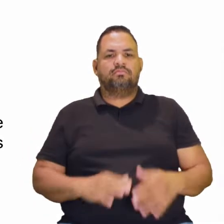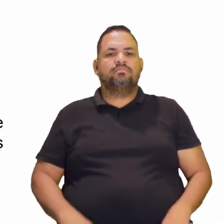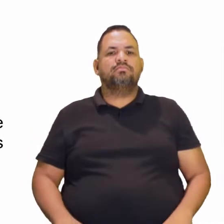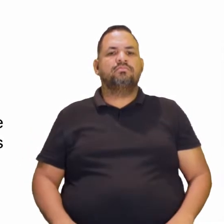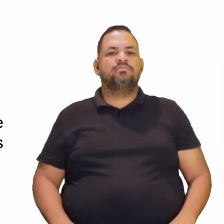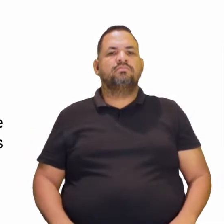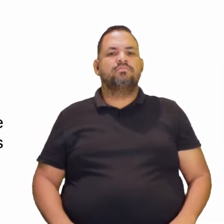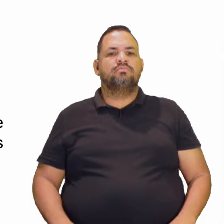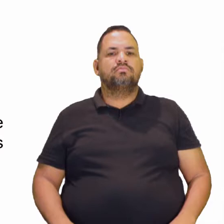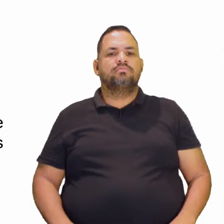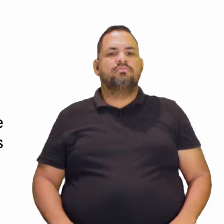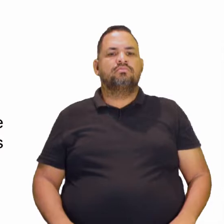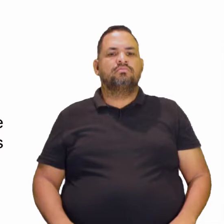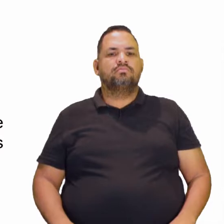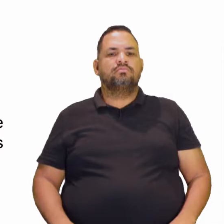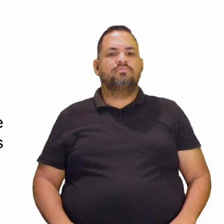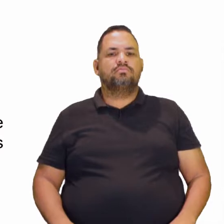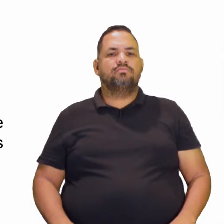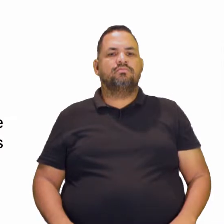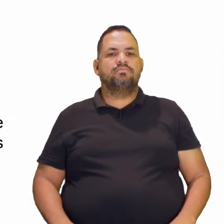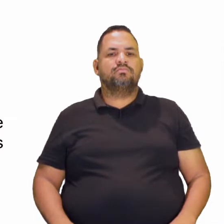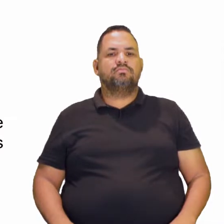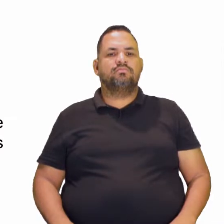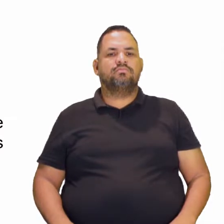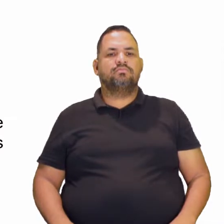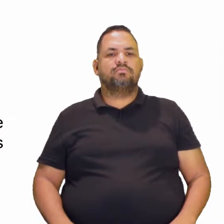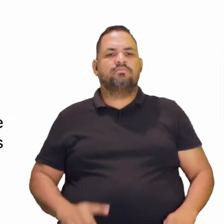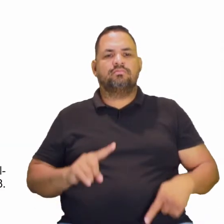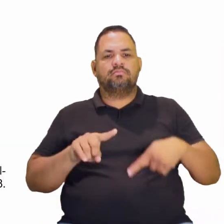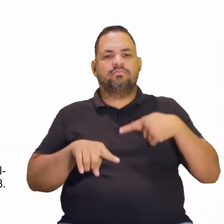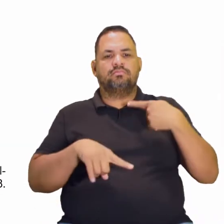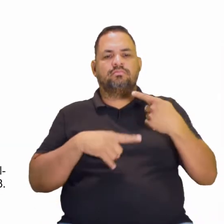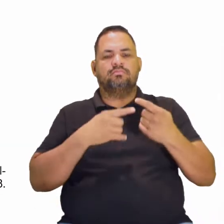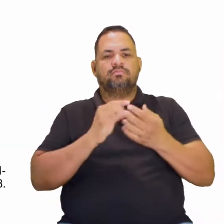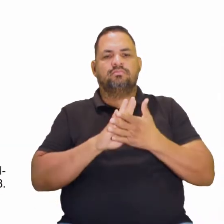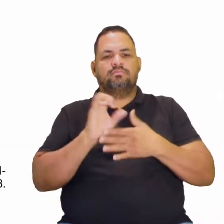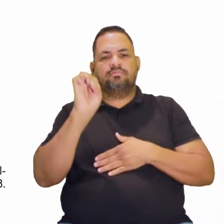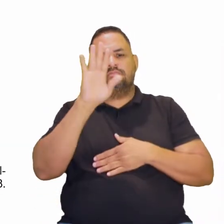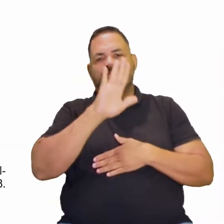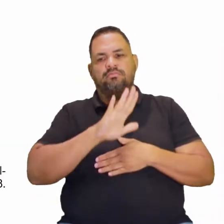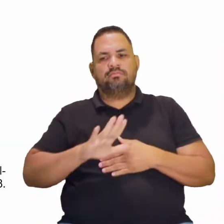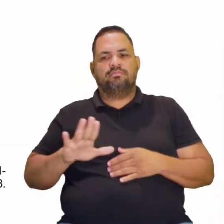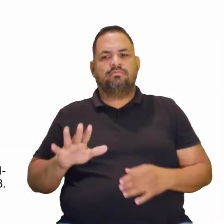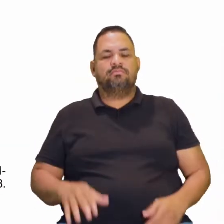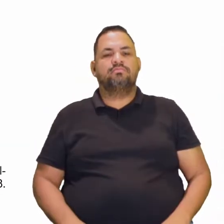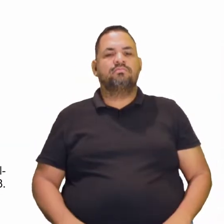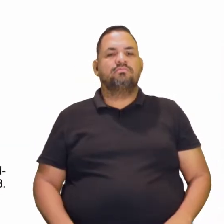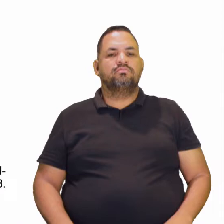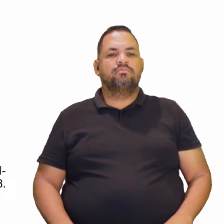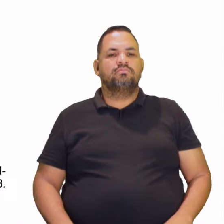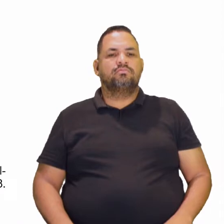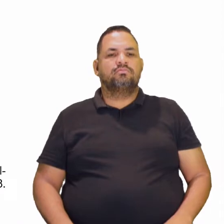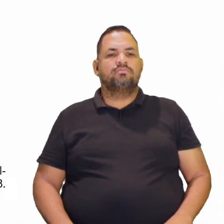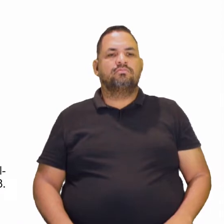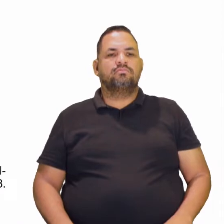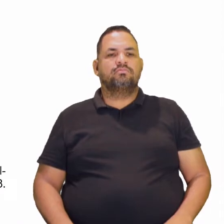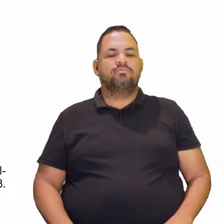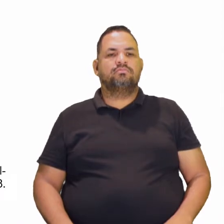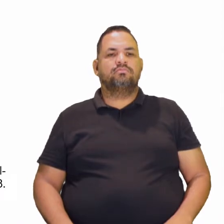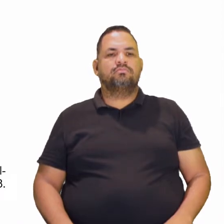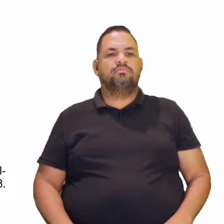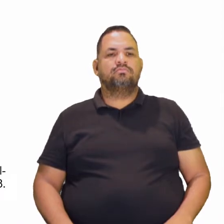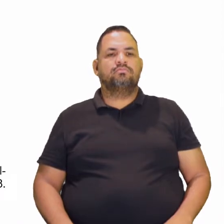ela passou, ela teve alguma pintura. Vamos ver a próxima imagem? Aí, que é o título O Farol. O Farol.